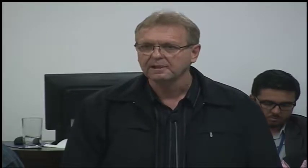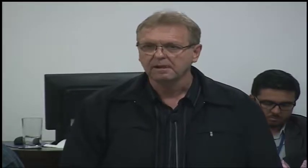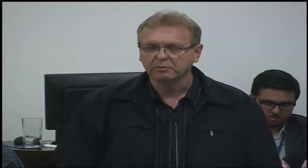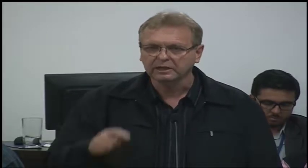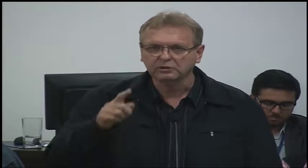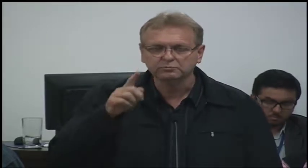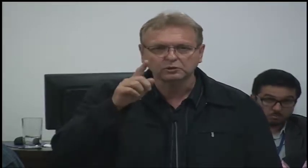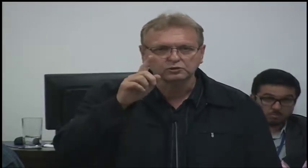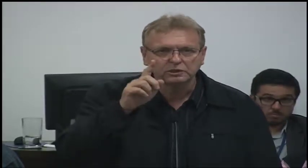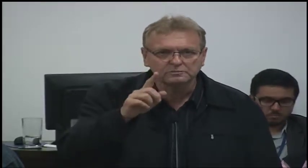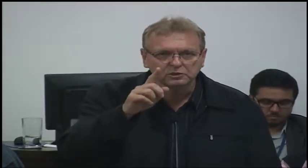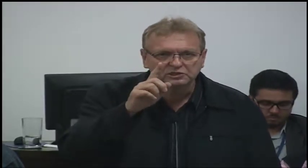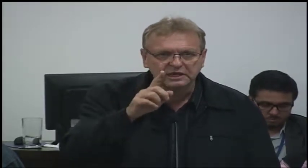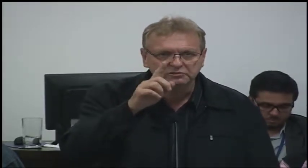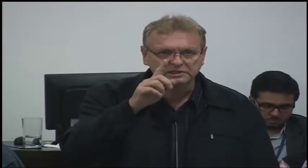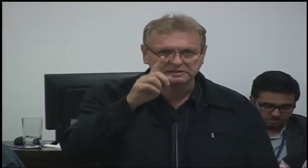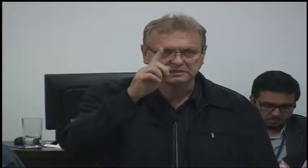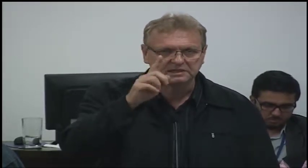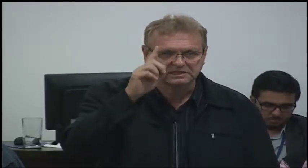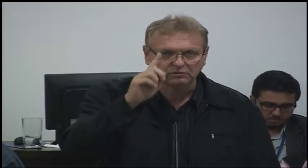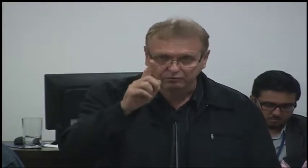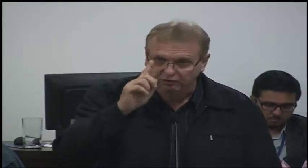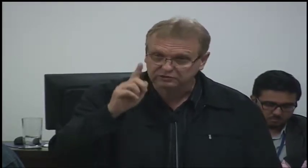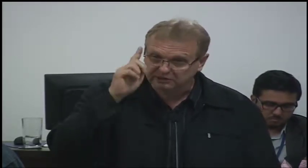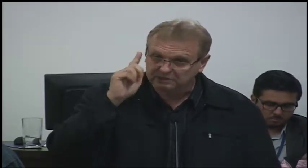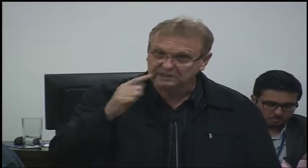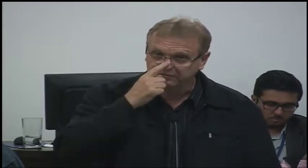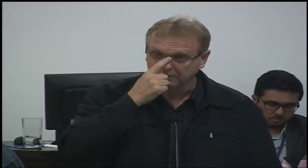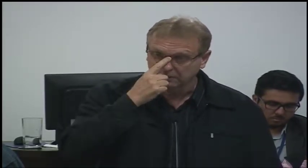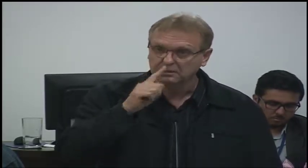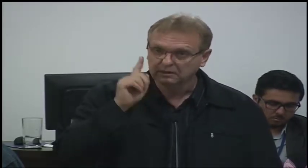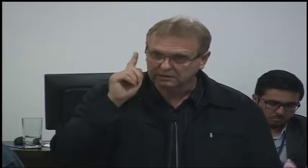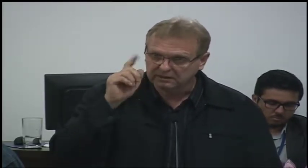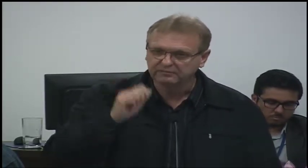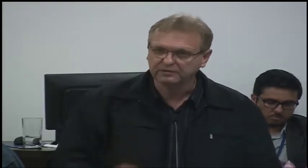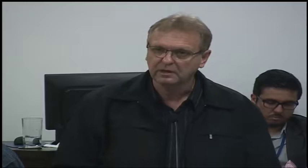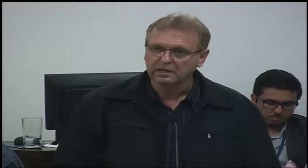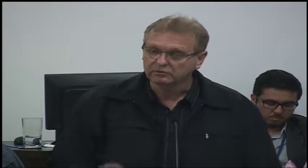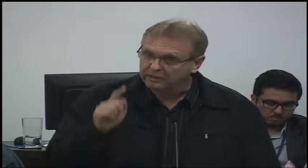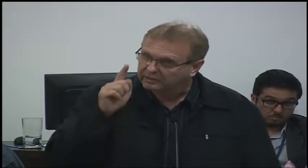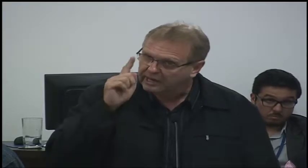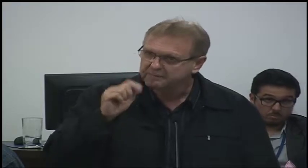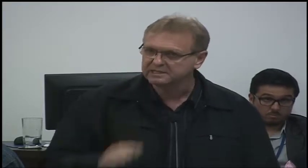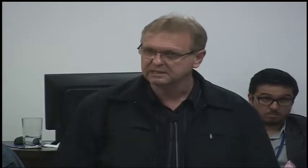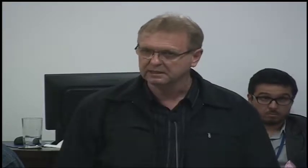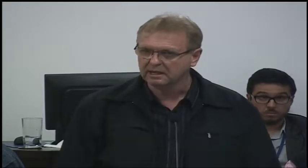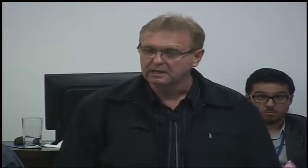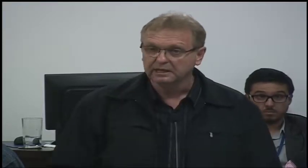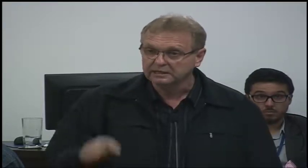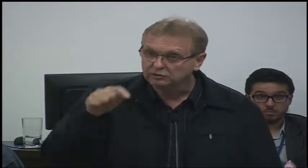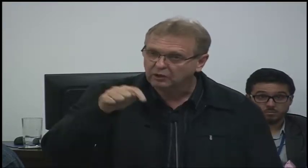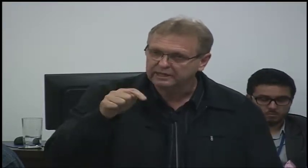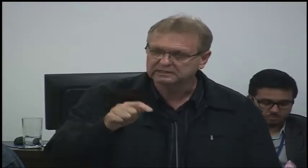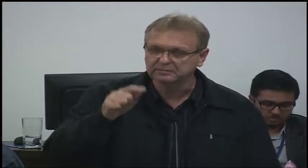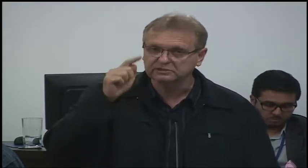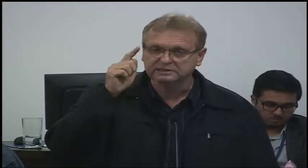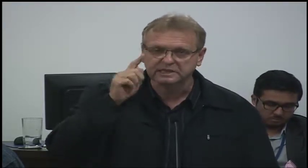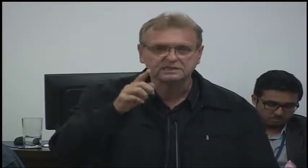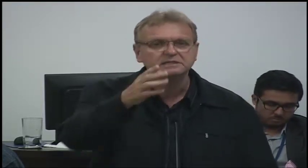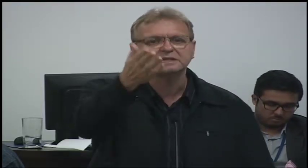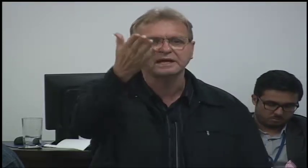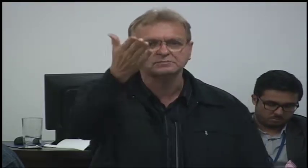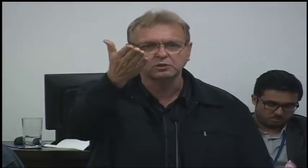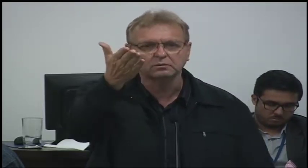vereadores. Porque dos meus 2.165 votos que tive, eu tenho quem representar. E não só esse, mas